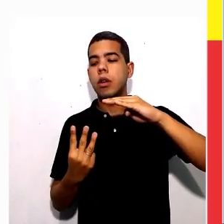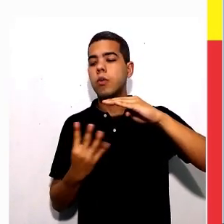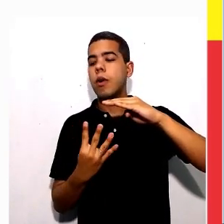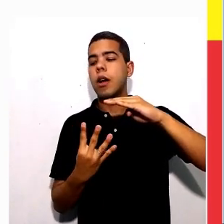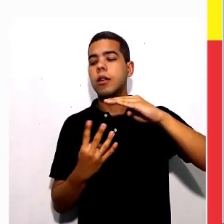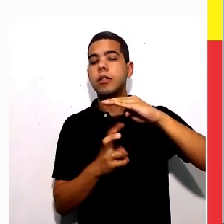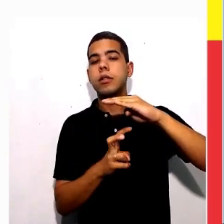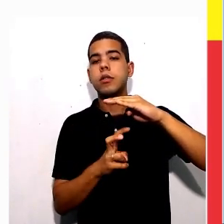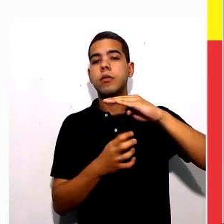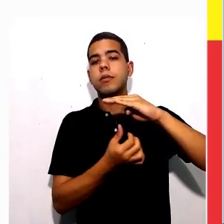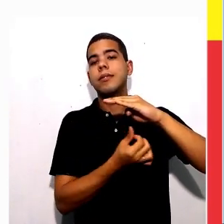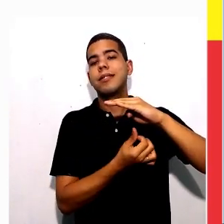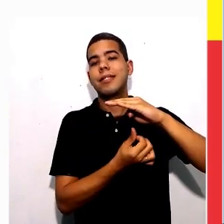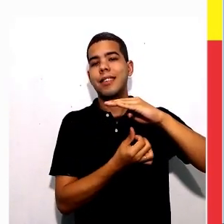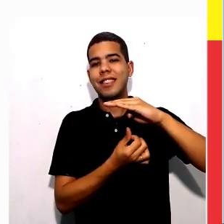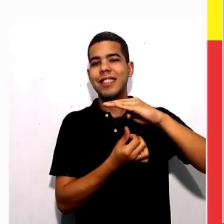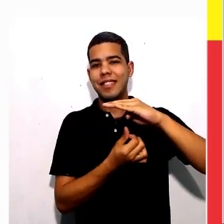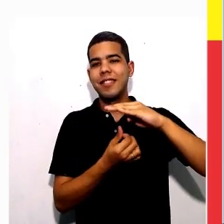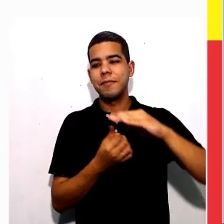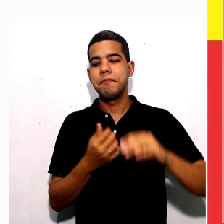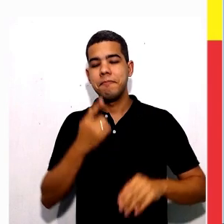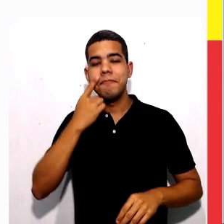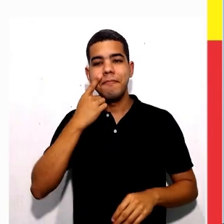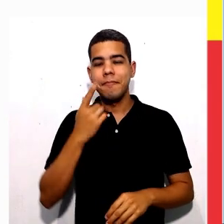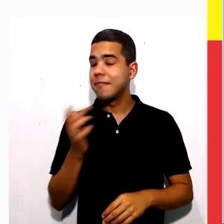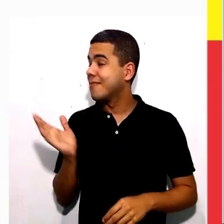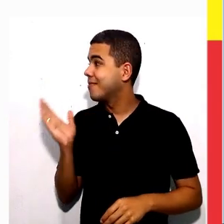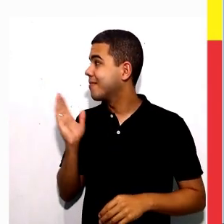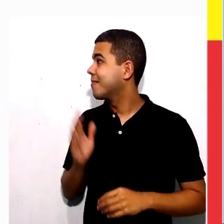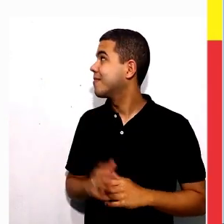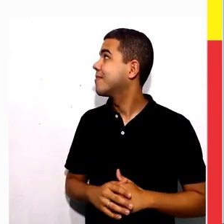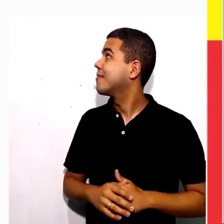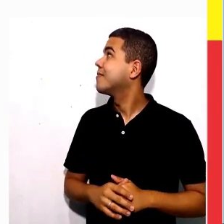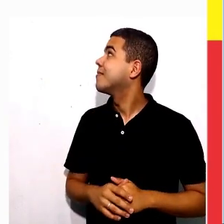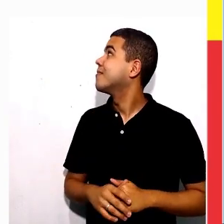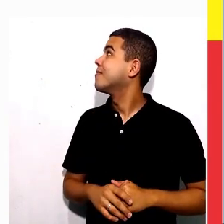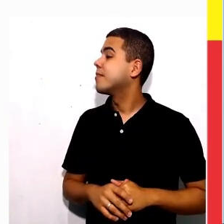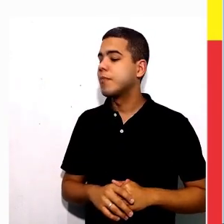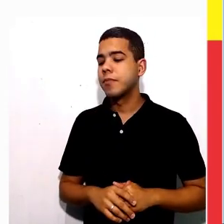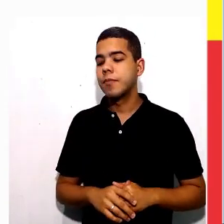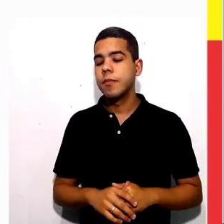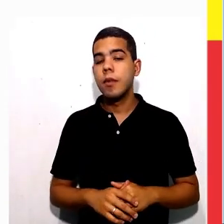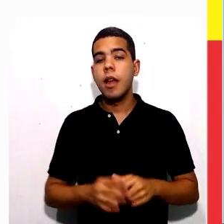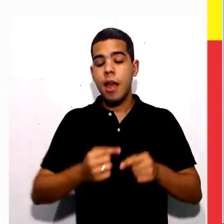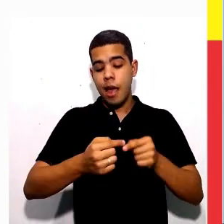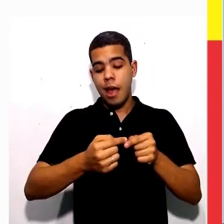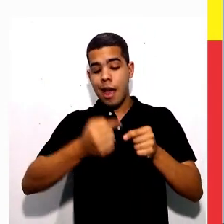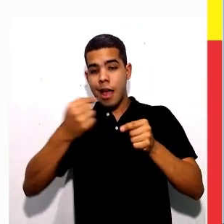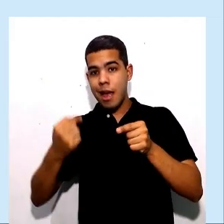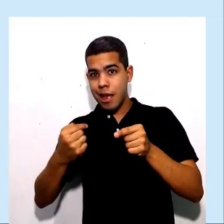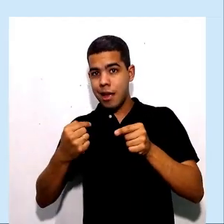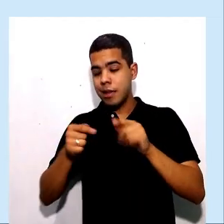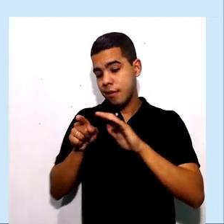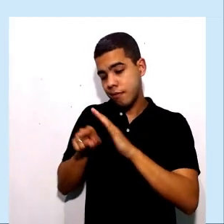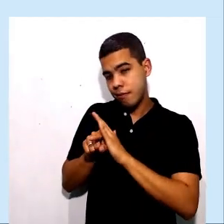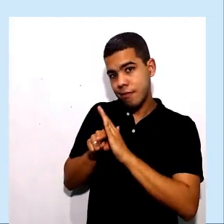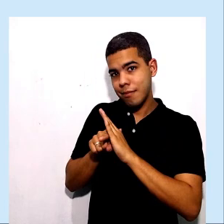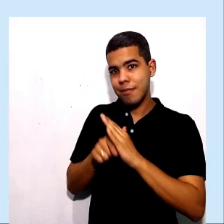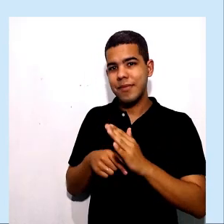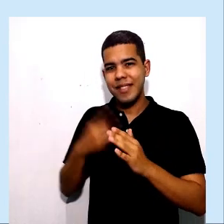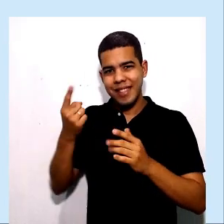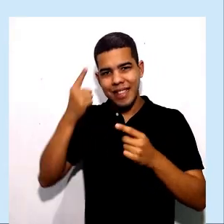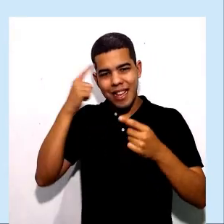que é o 5, o próximo será 6, ok? Então a gente depende da anterior, essa é